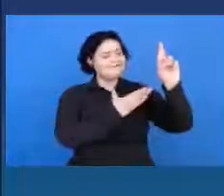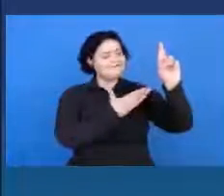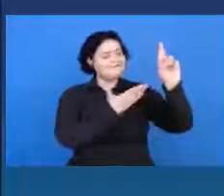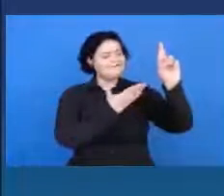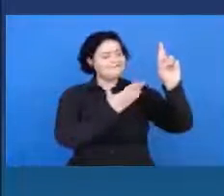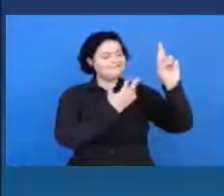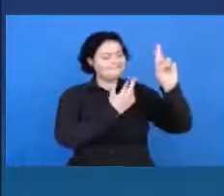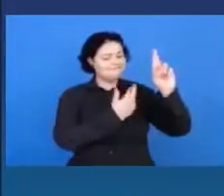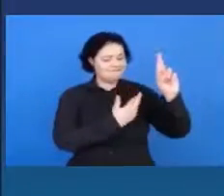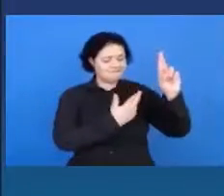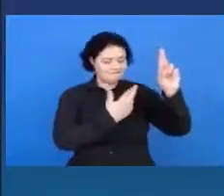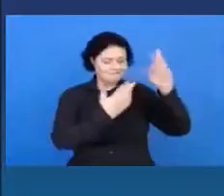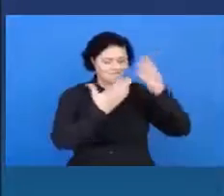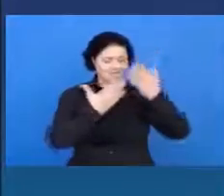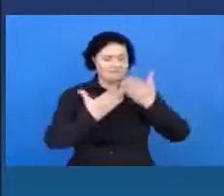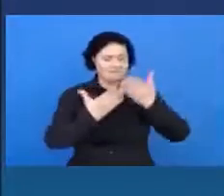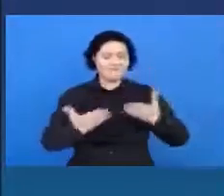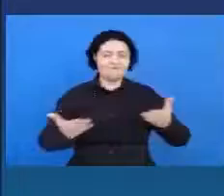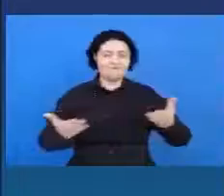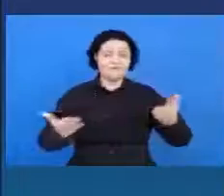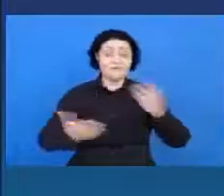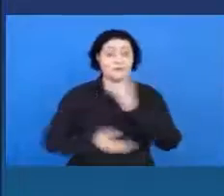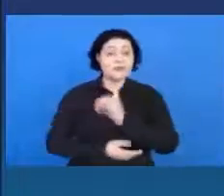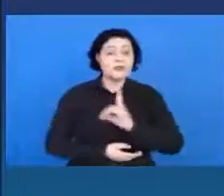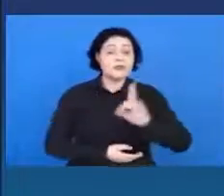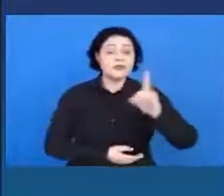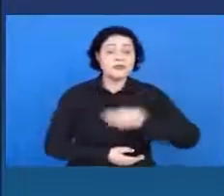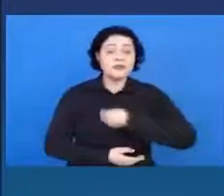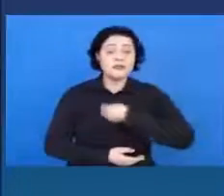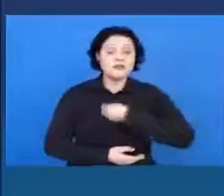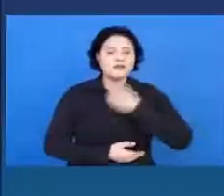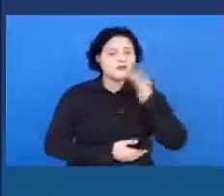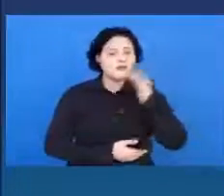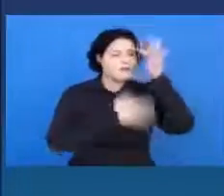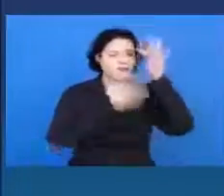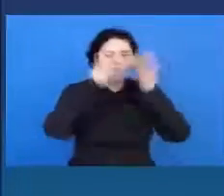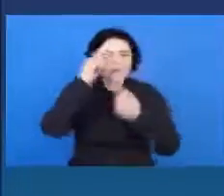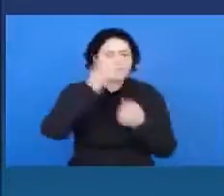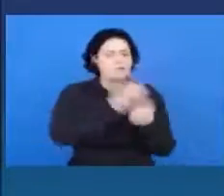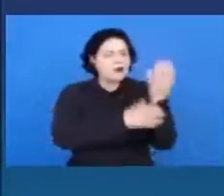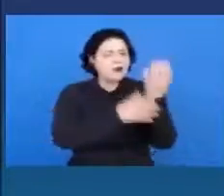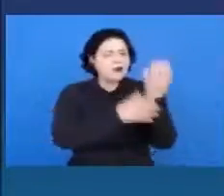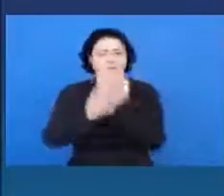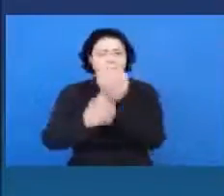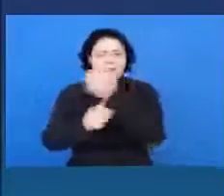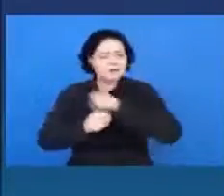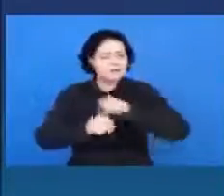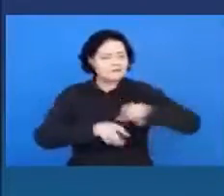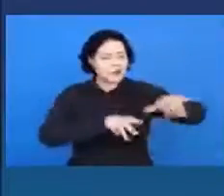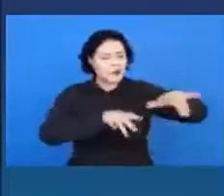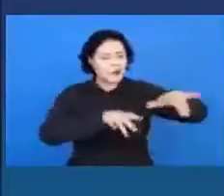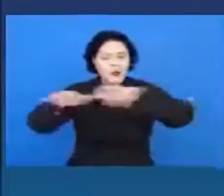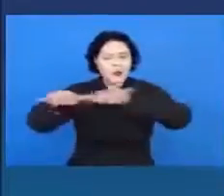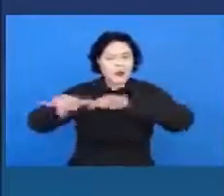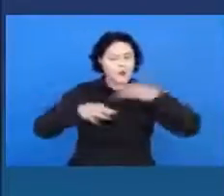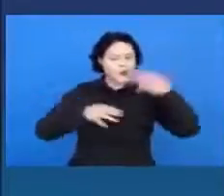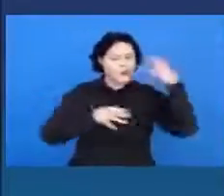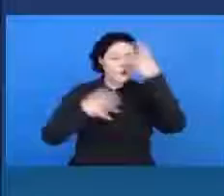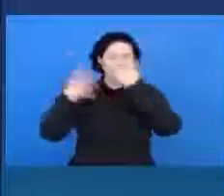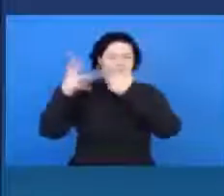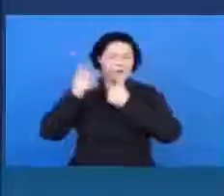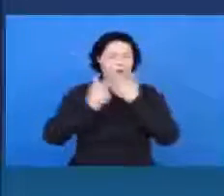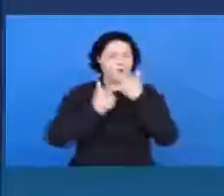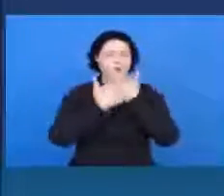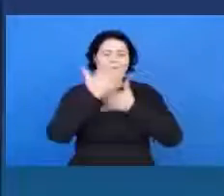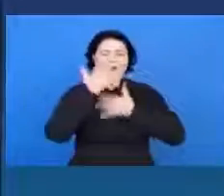E aí a Deus está vivo nas flores que criou para enfeitar Jardins e Campos de